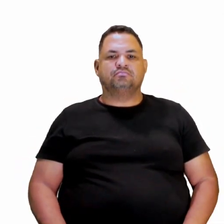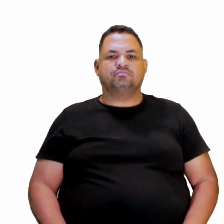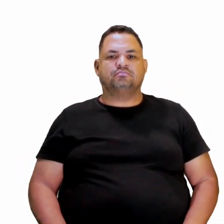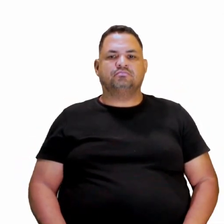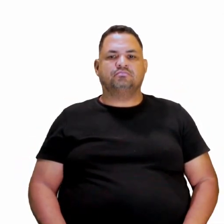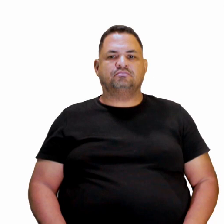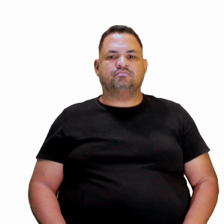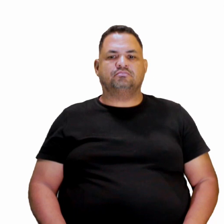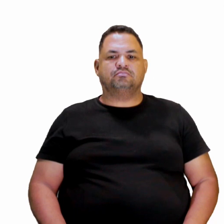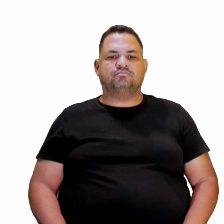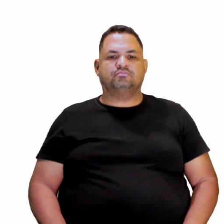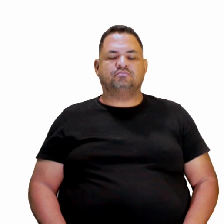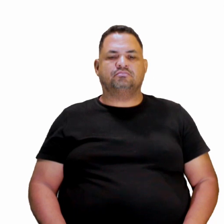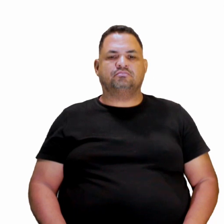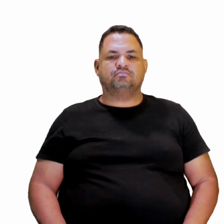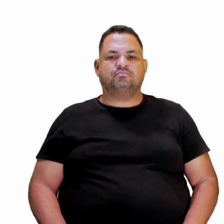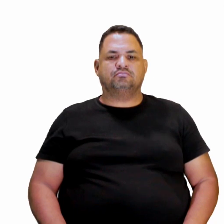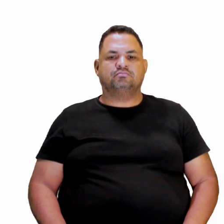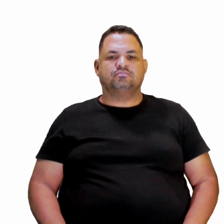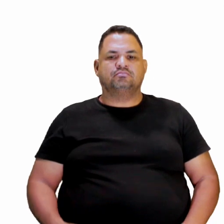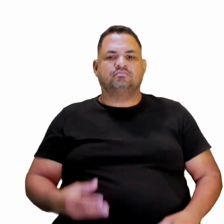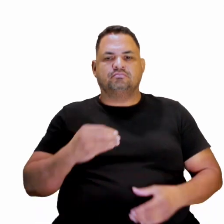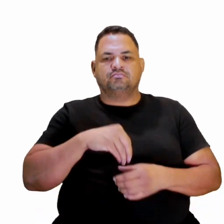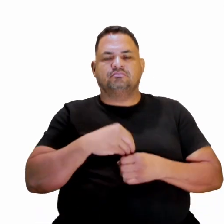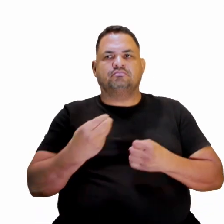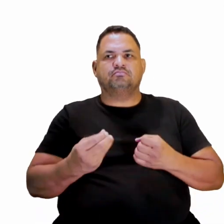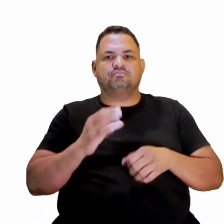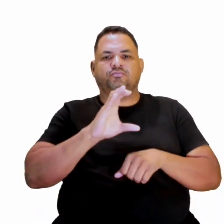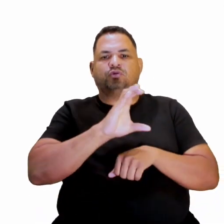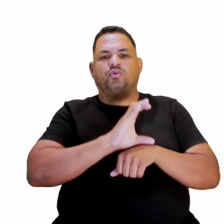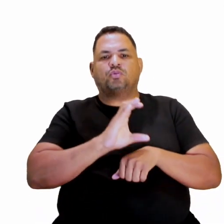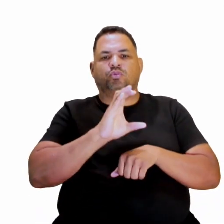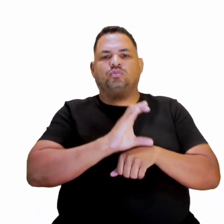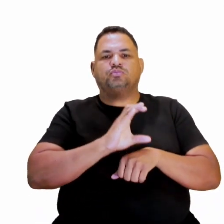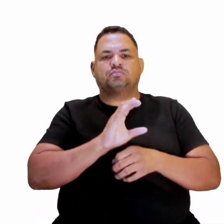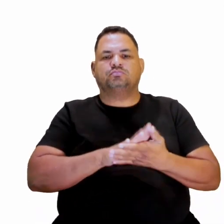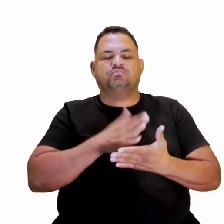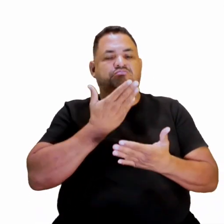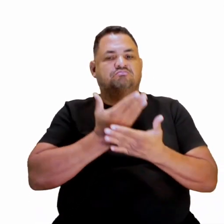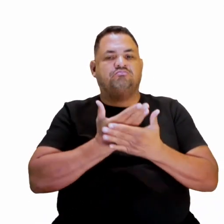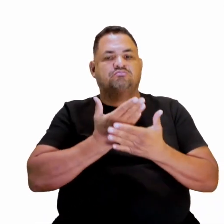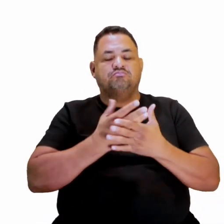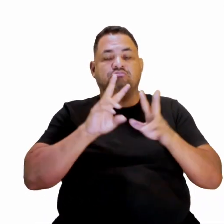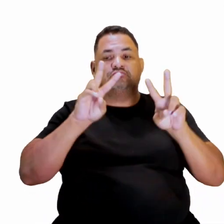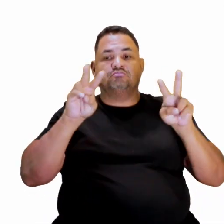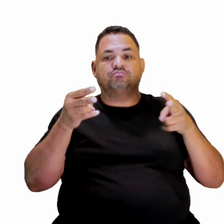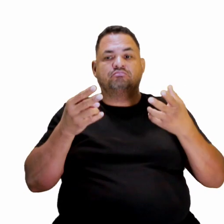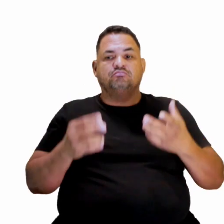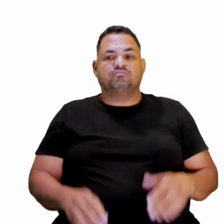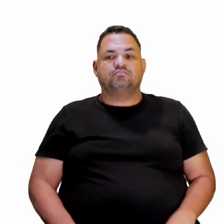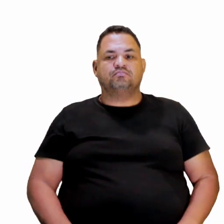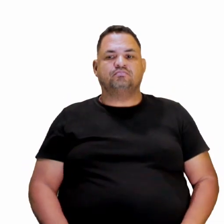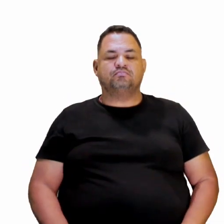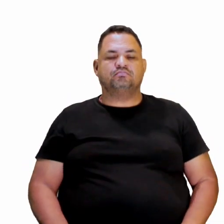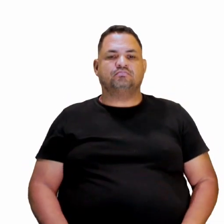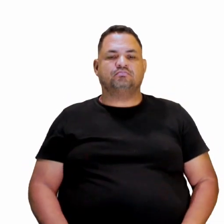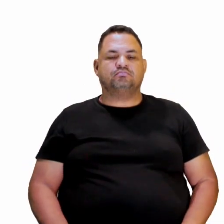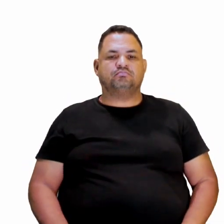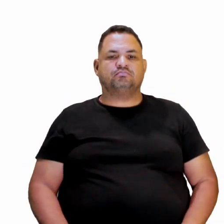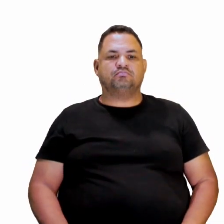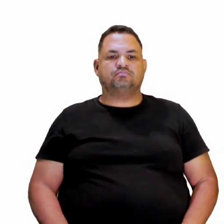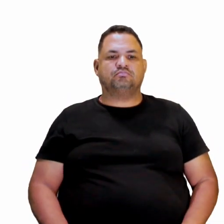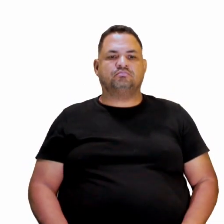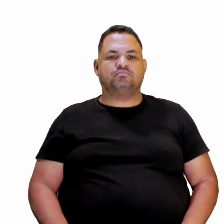que não fazem somente parte do curso dele, então aqui ele não estuda apenas assuntos sobre o curso dele, ele